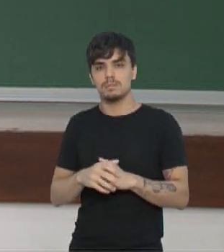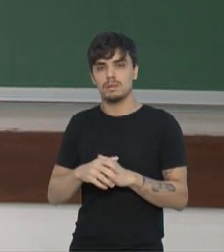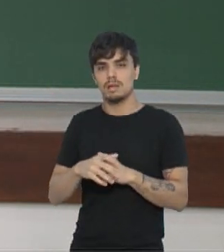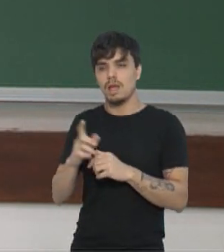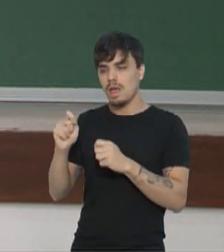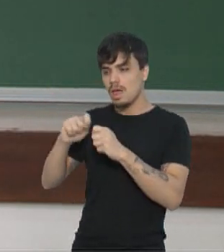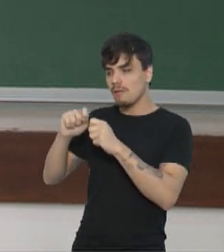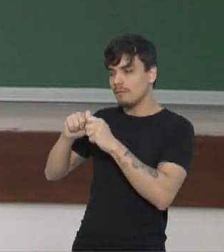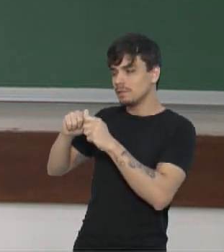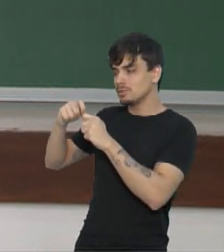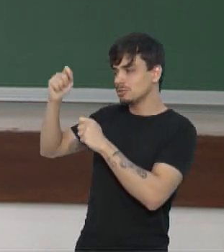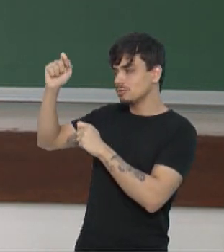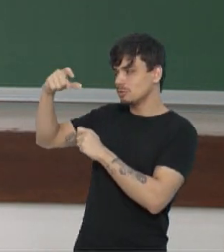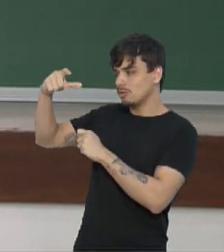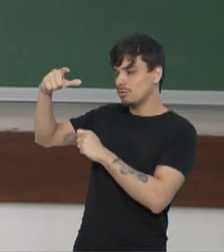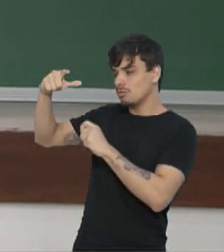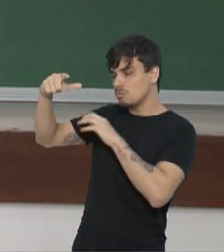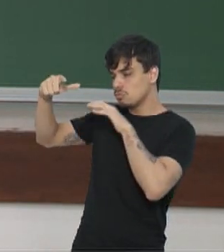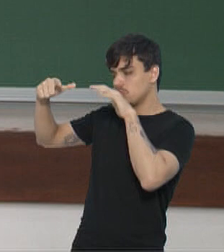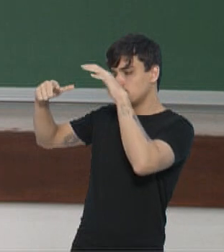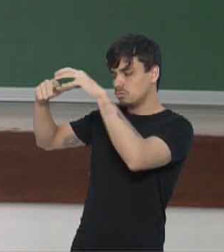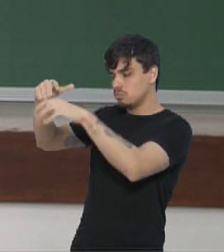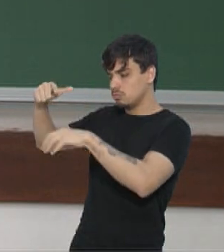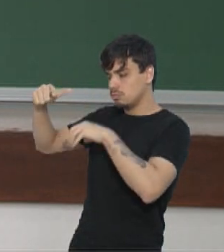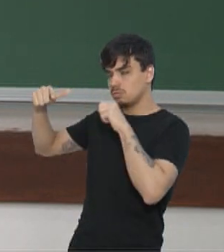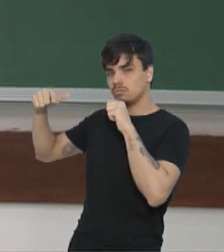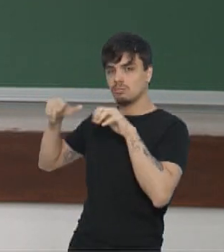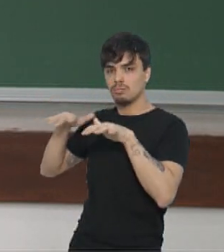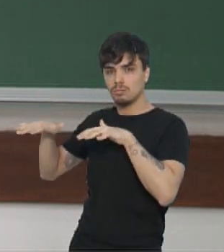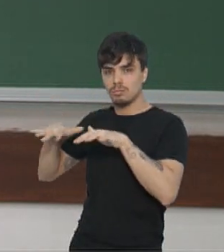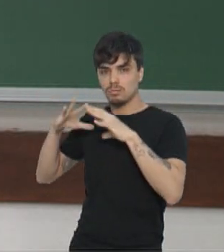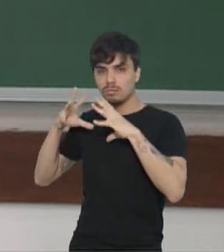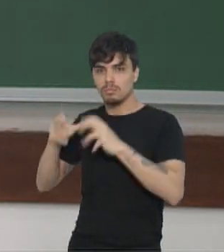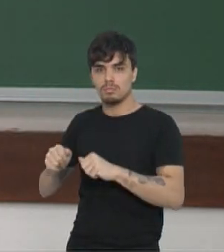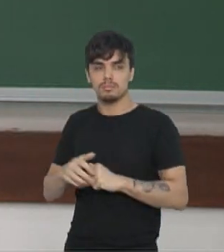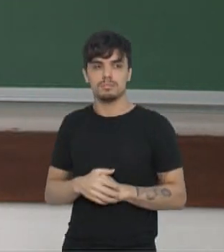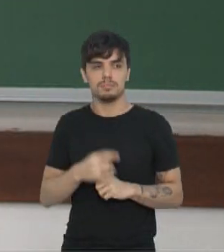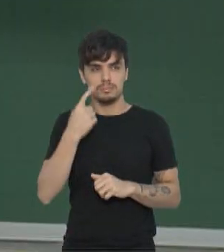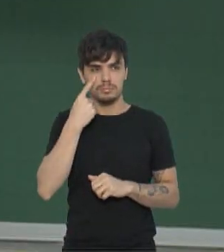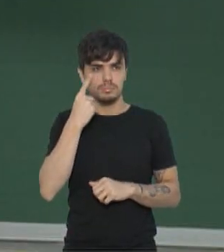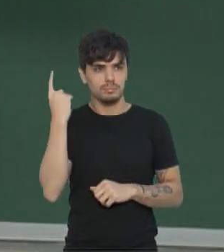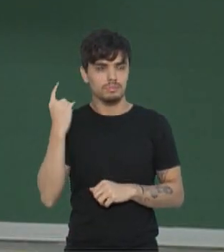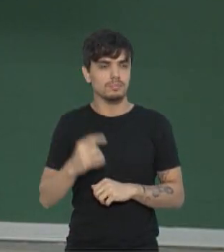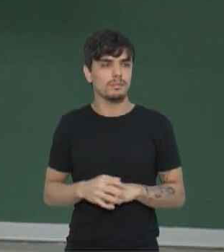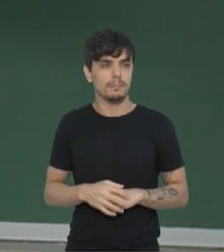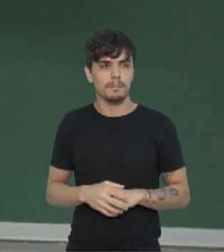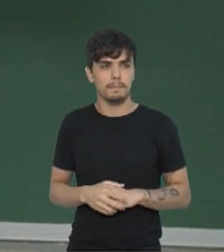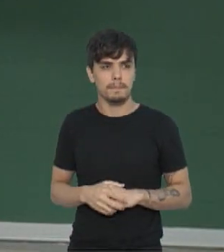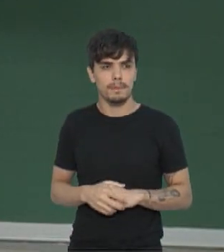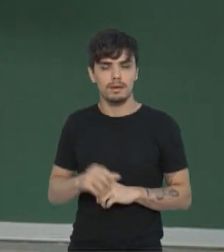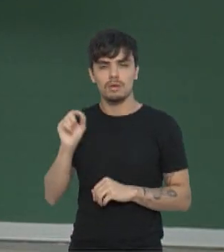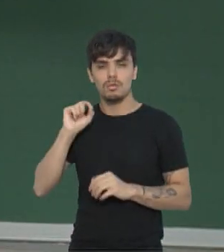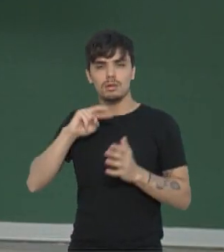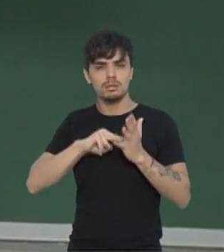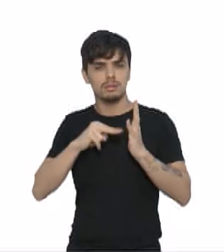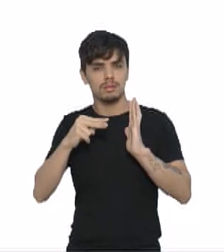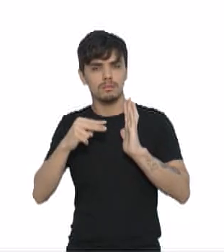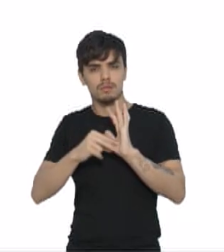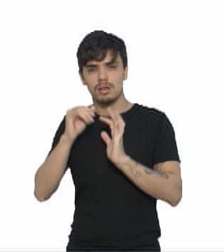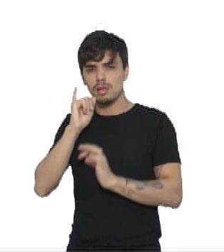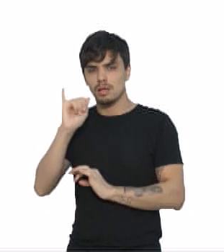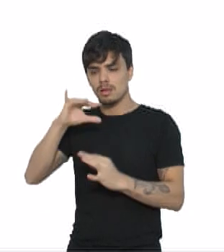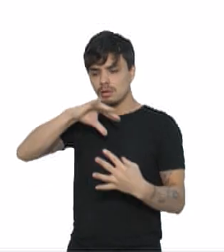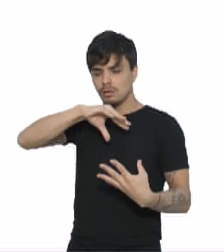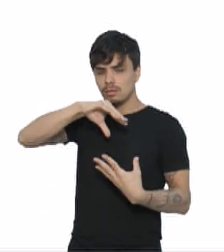todo o movimento. Ok? Vejamos. E o que significa dizer que o mundo